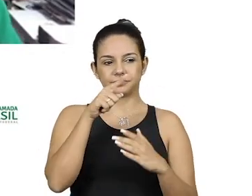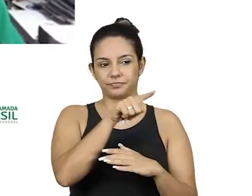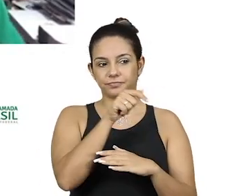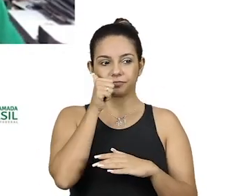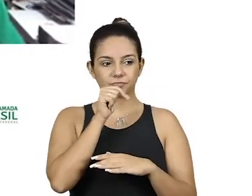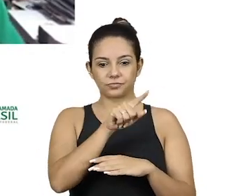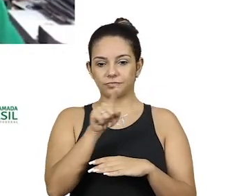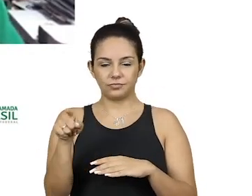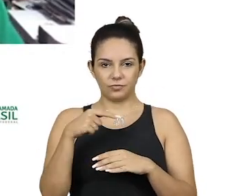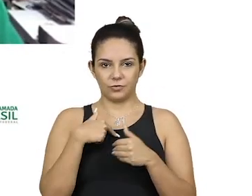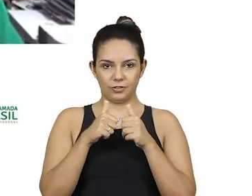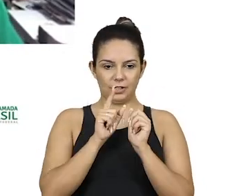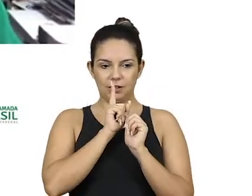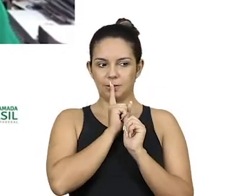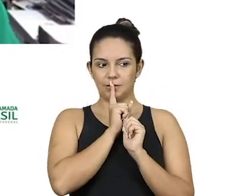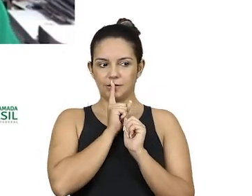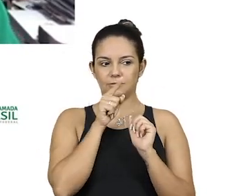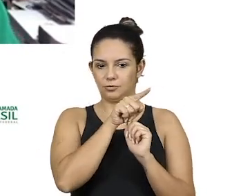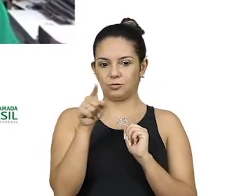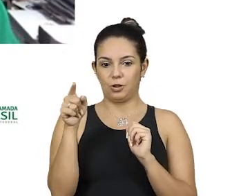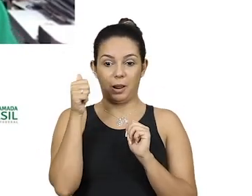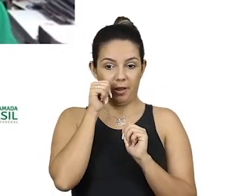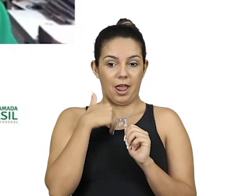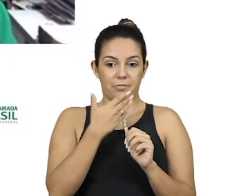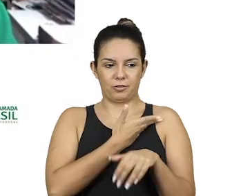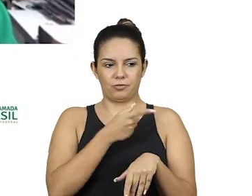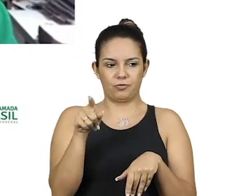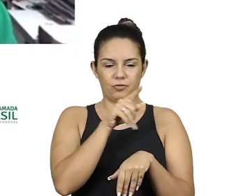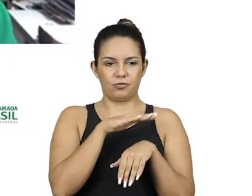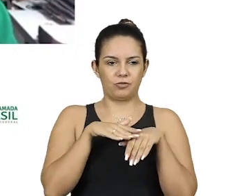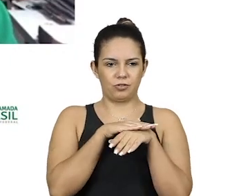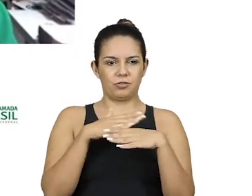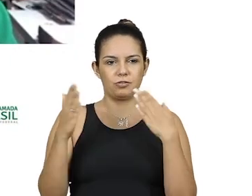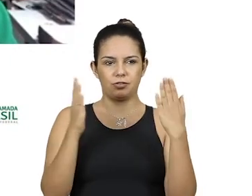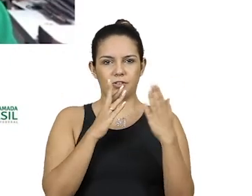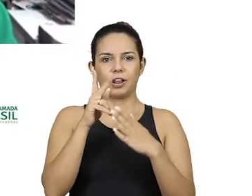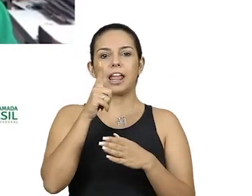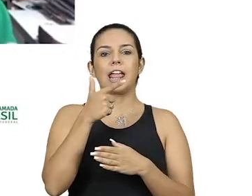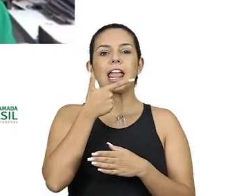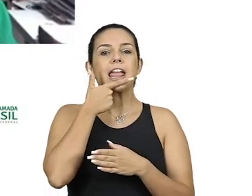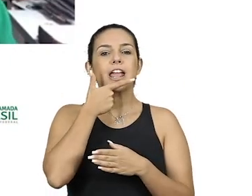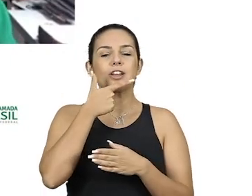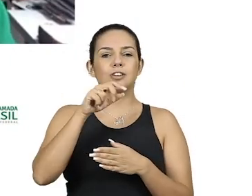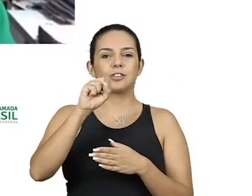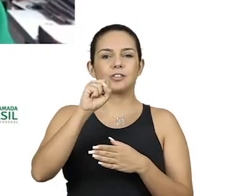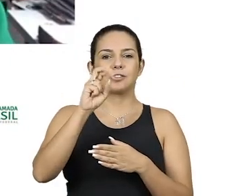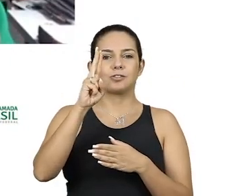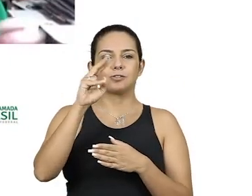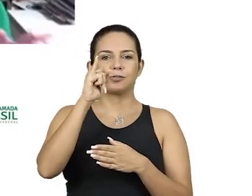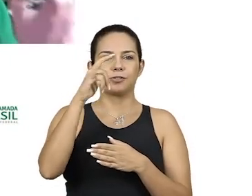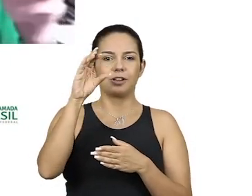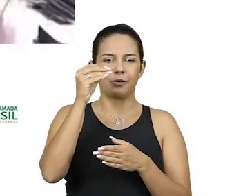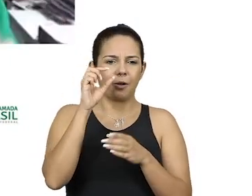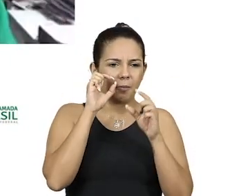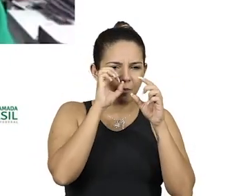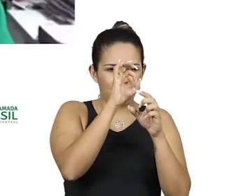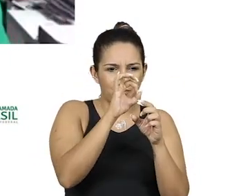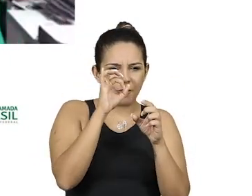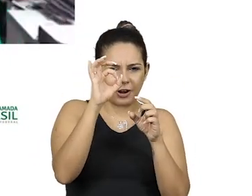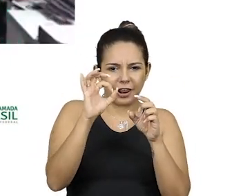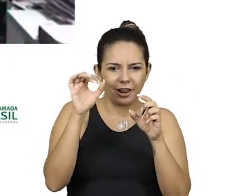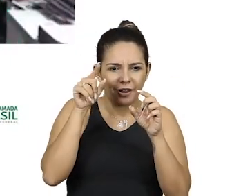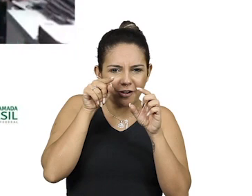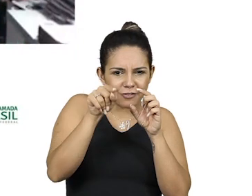e ele, porque eu estava muda, como um queijo suíço, cheio de buracos, cheio